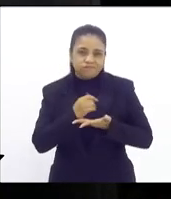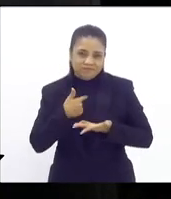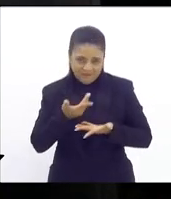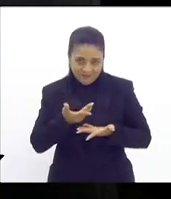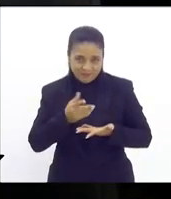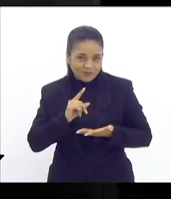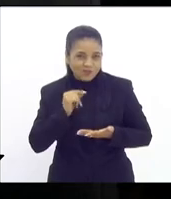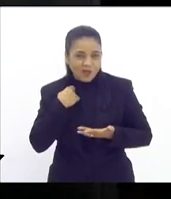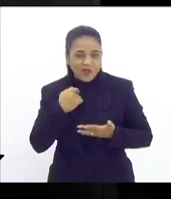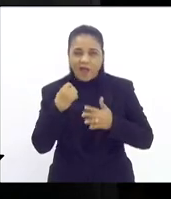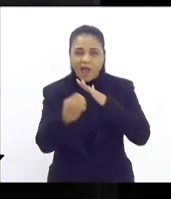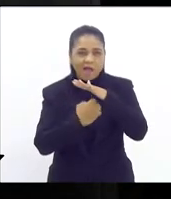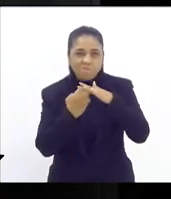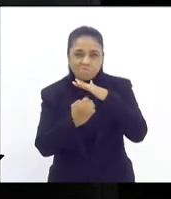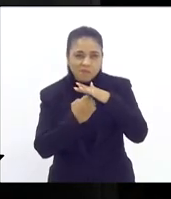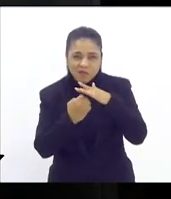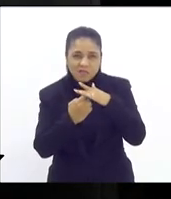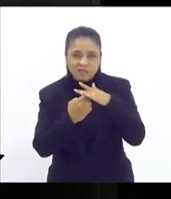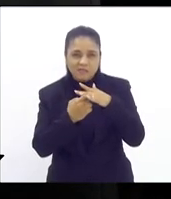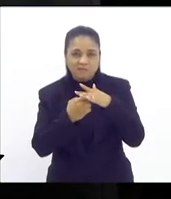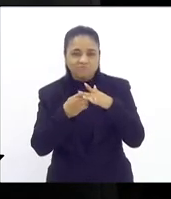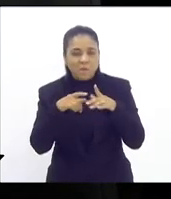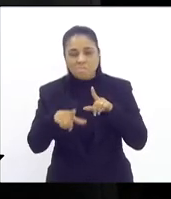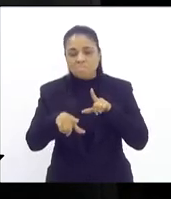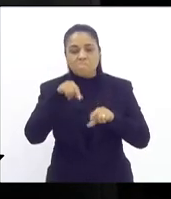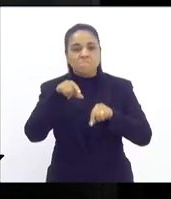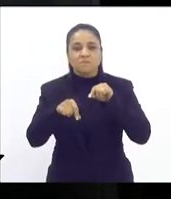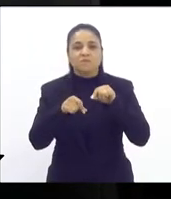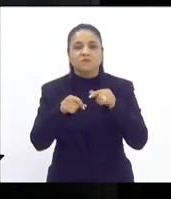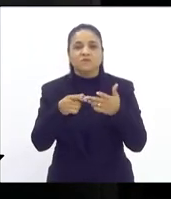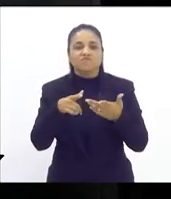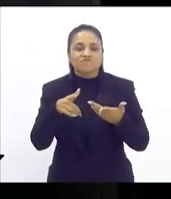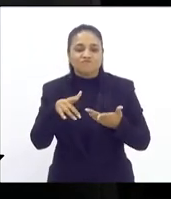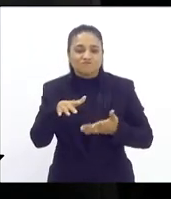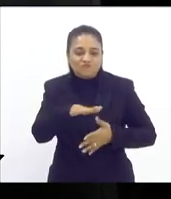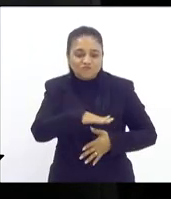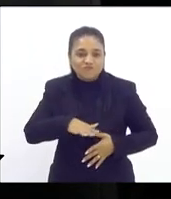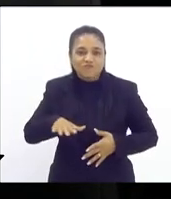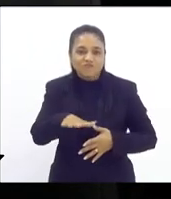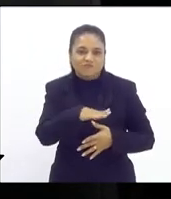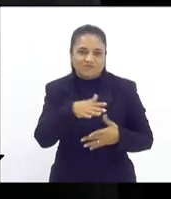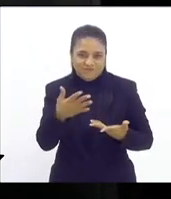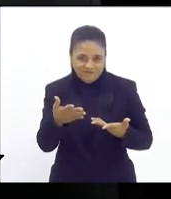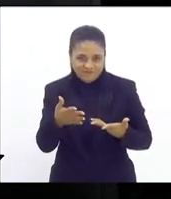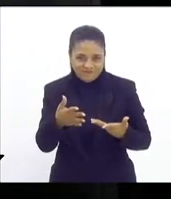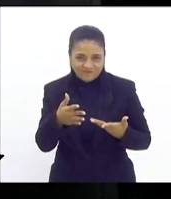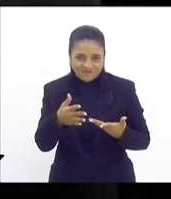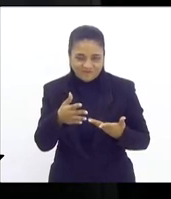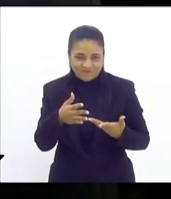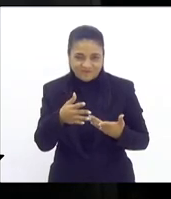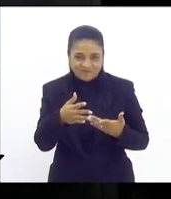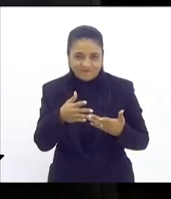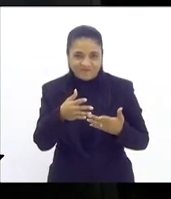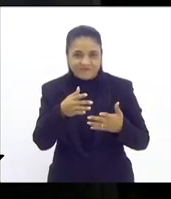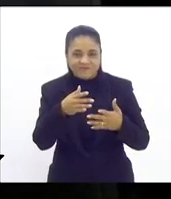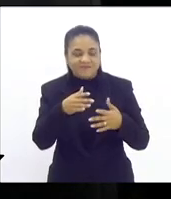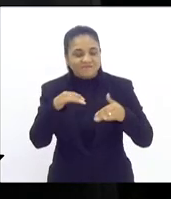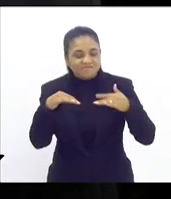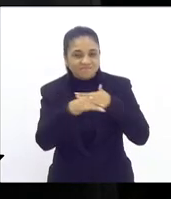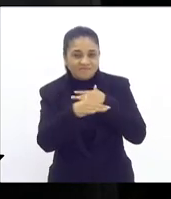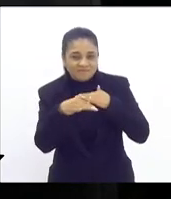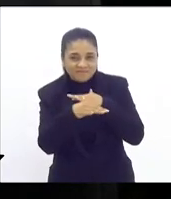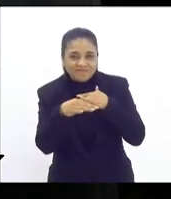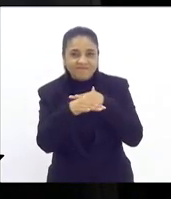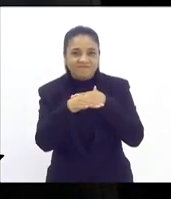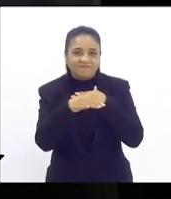vantagem né certo essa vantagem de Privilégio né da Privilégio com alguns Alguns algumas cidades